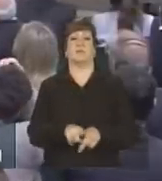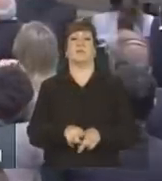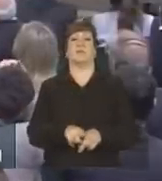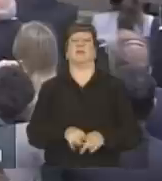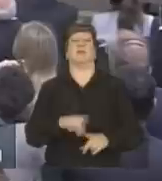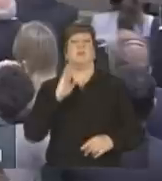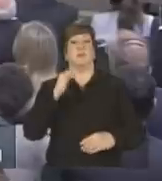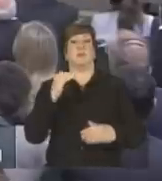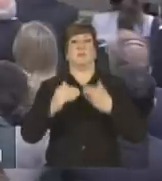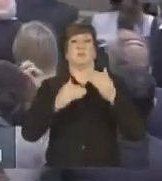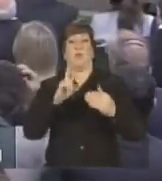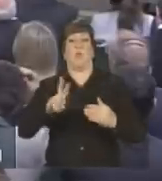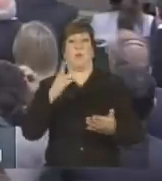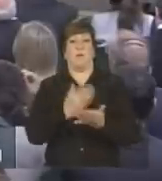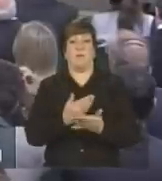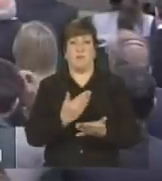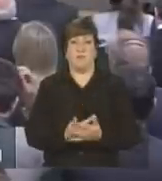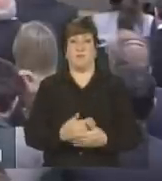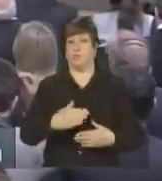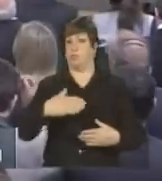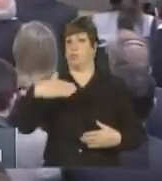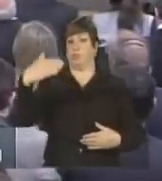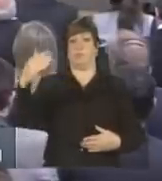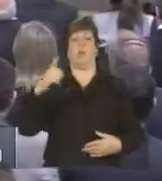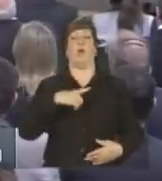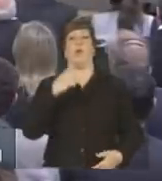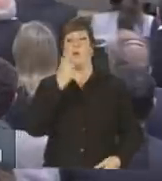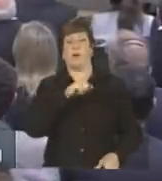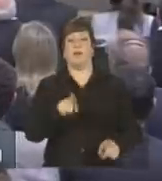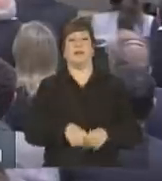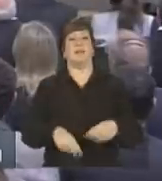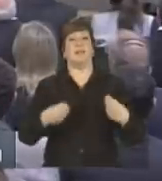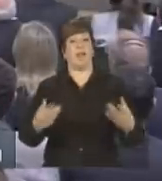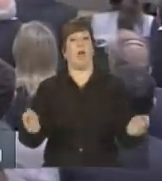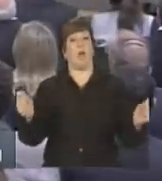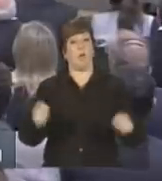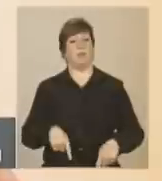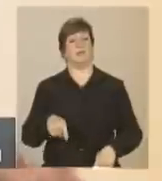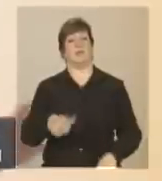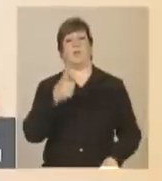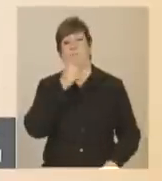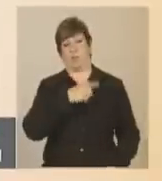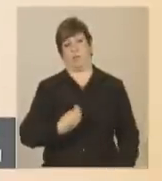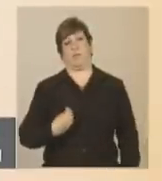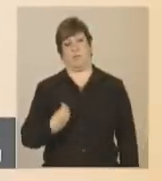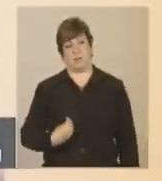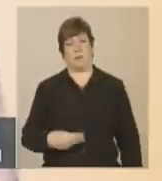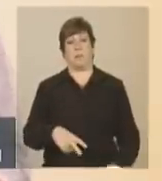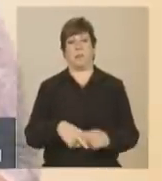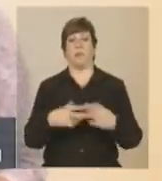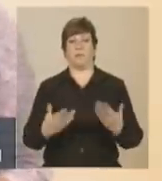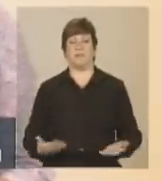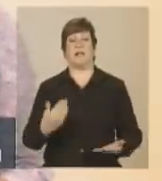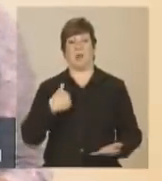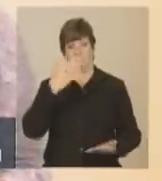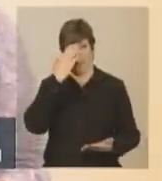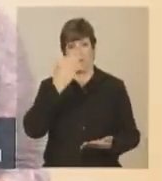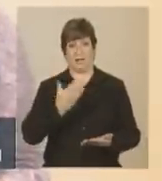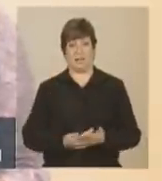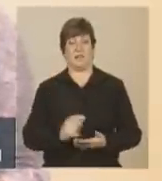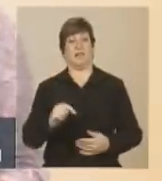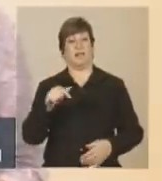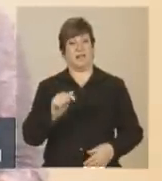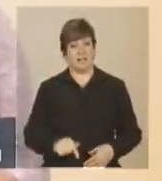pesquisa científica e tecnológica, e dar condições para que isso ocorra. Portanto, eu acredito que esse